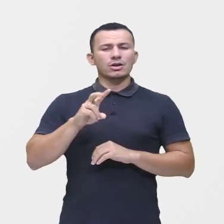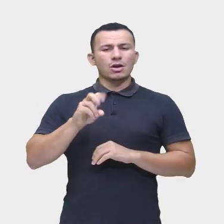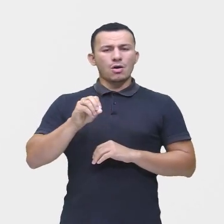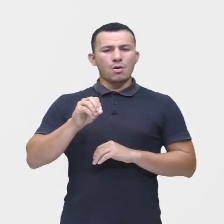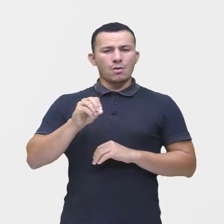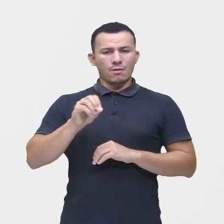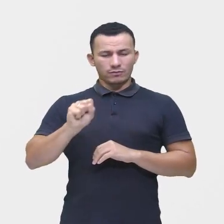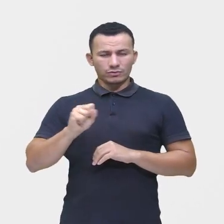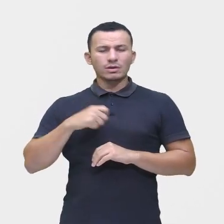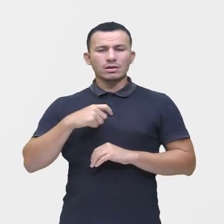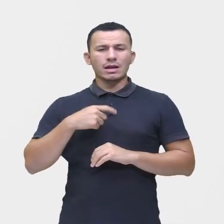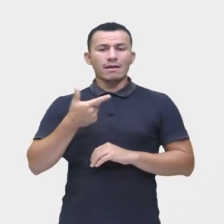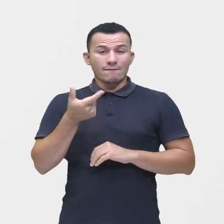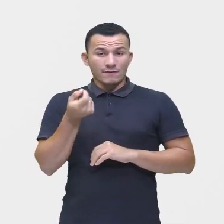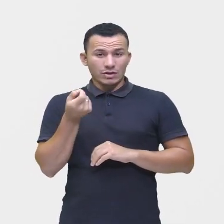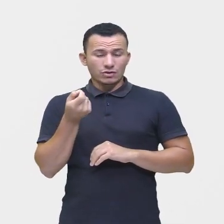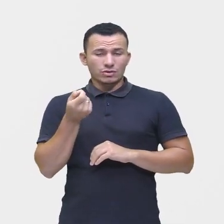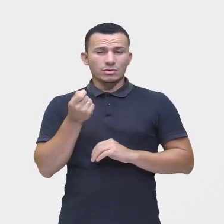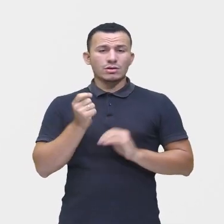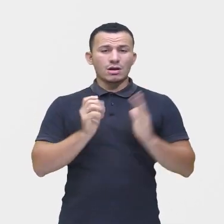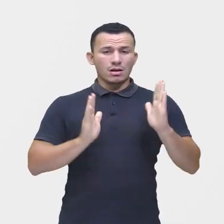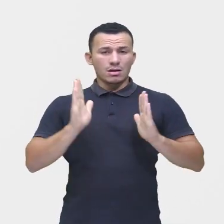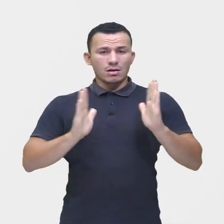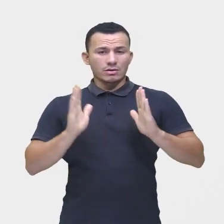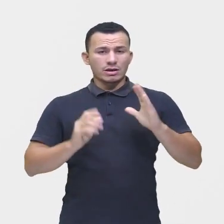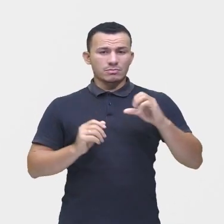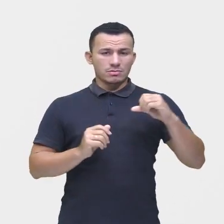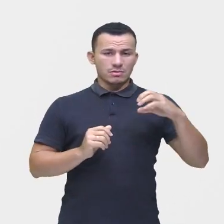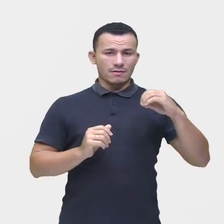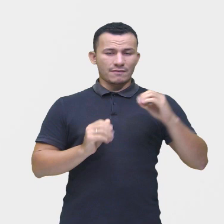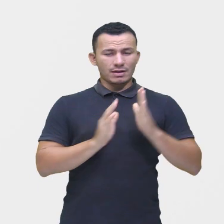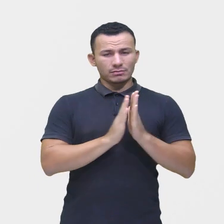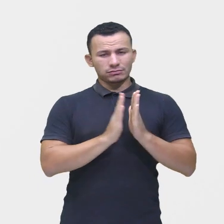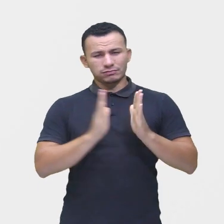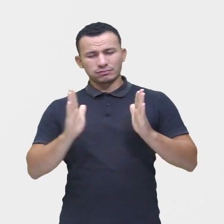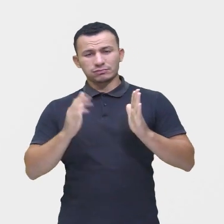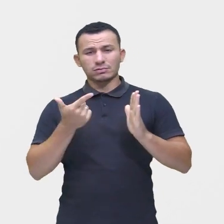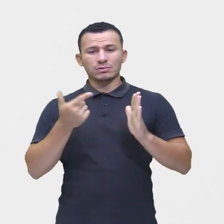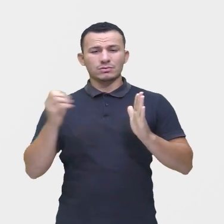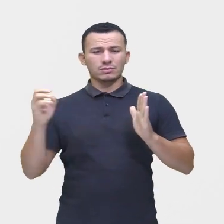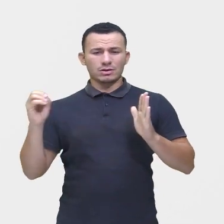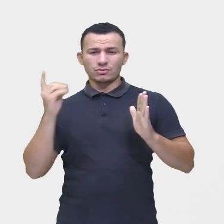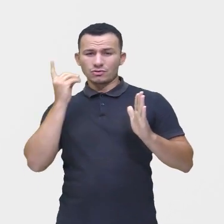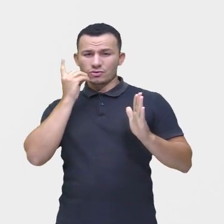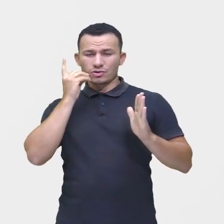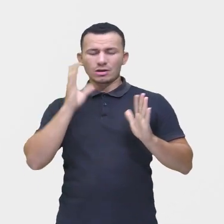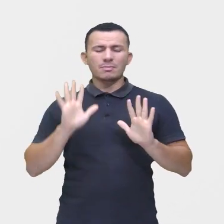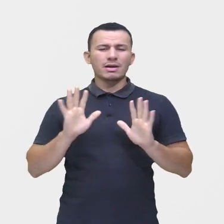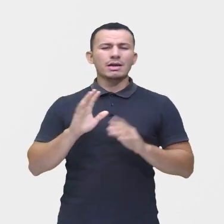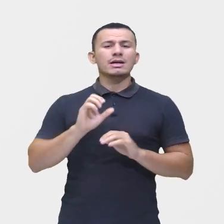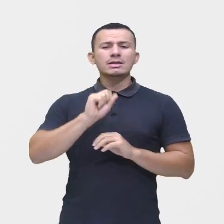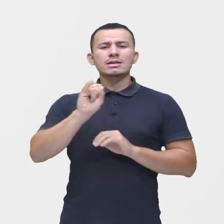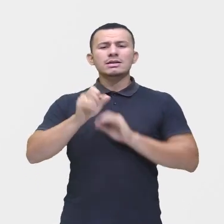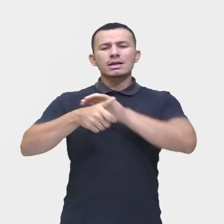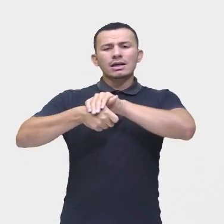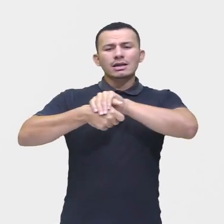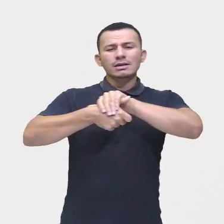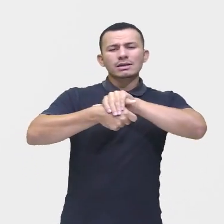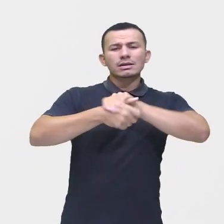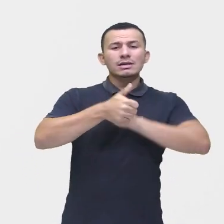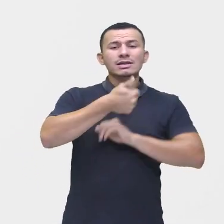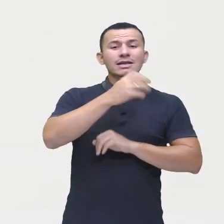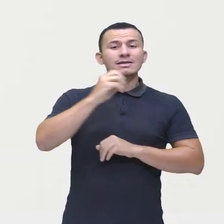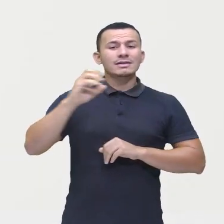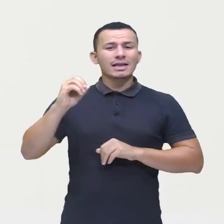ficam incubados por um período de 90 a 220 dias. Quantos ovos serão postos por 100